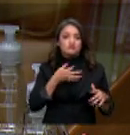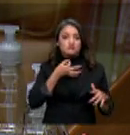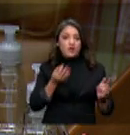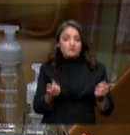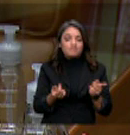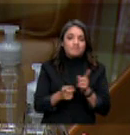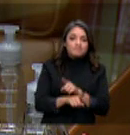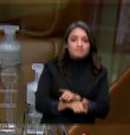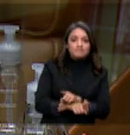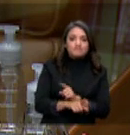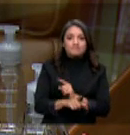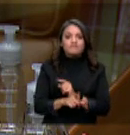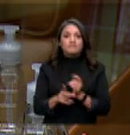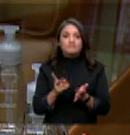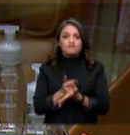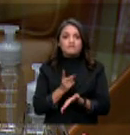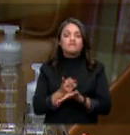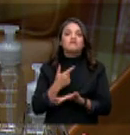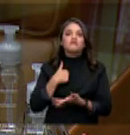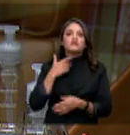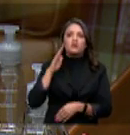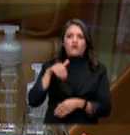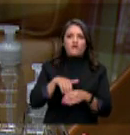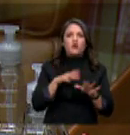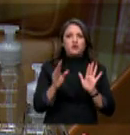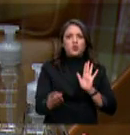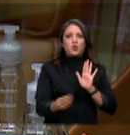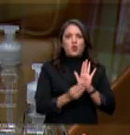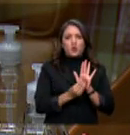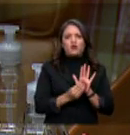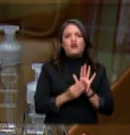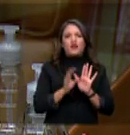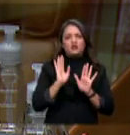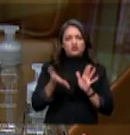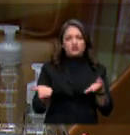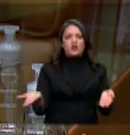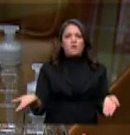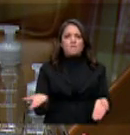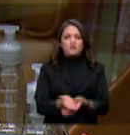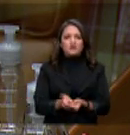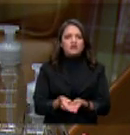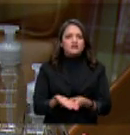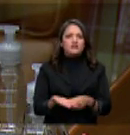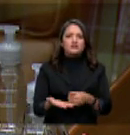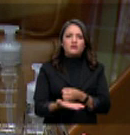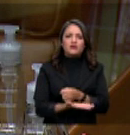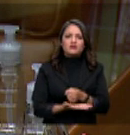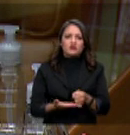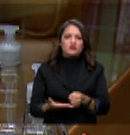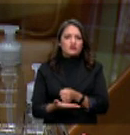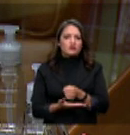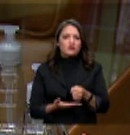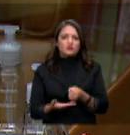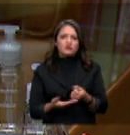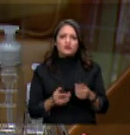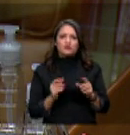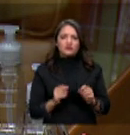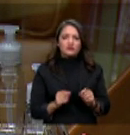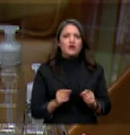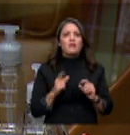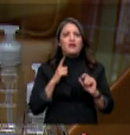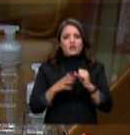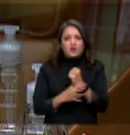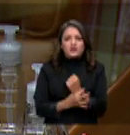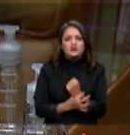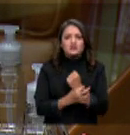e estou mencionando nos meus votos os precedentes que nós temos para levar a uma situação de